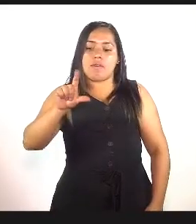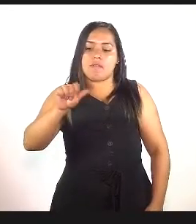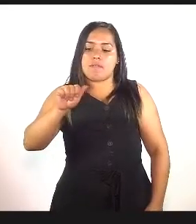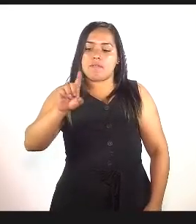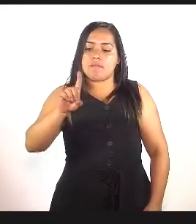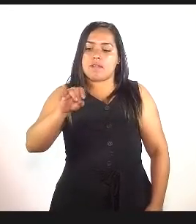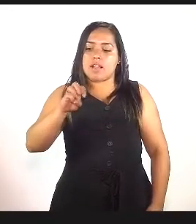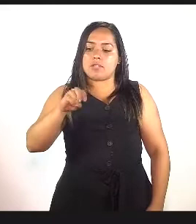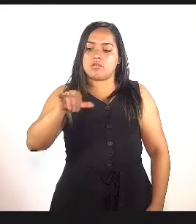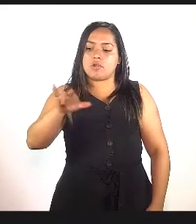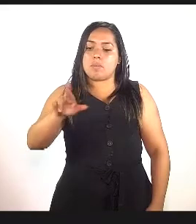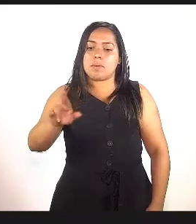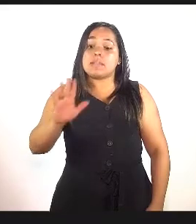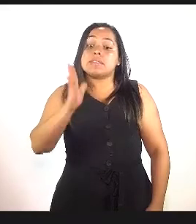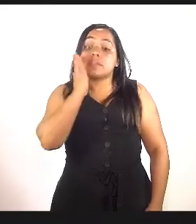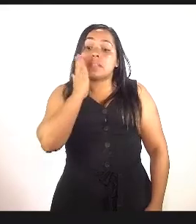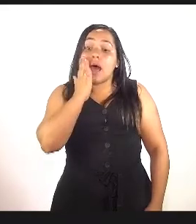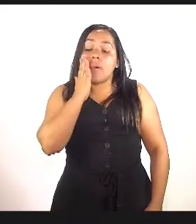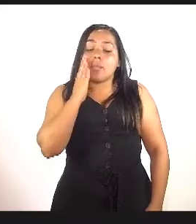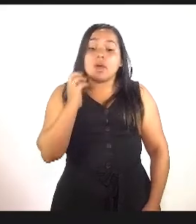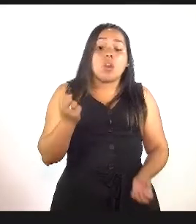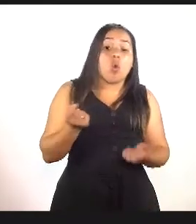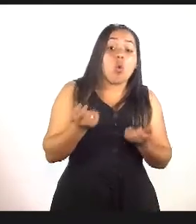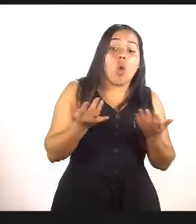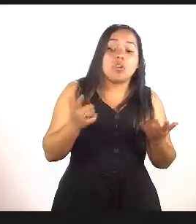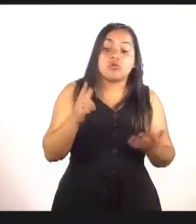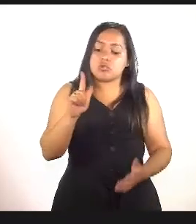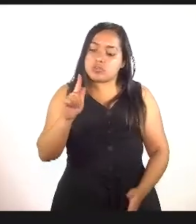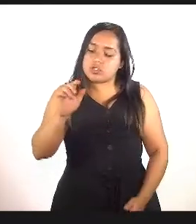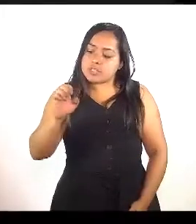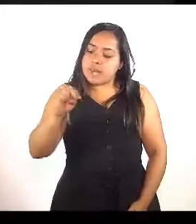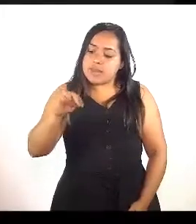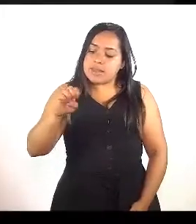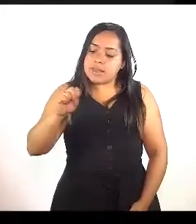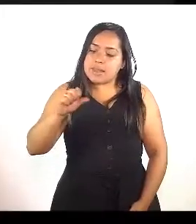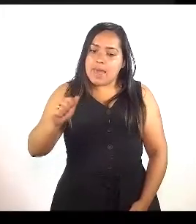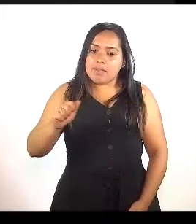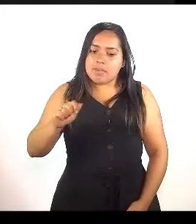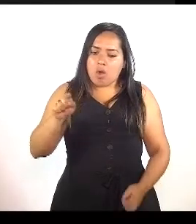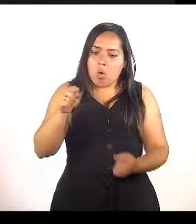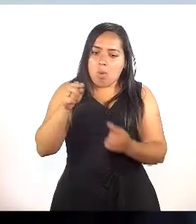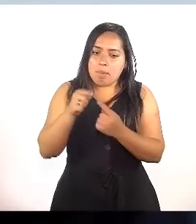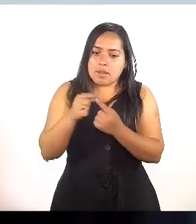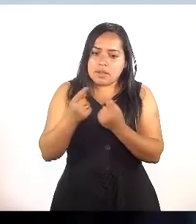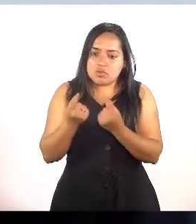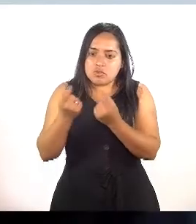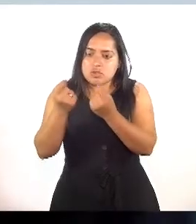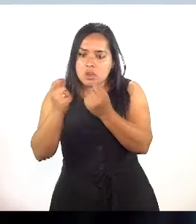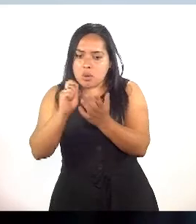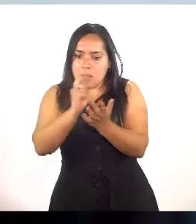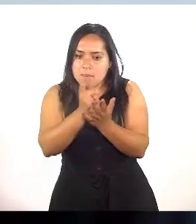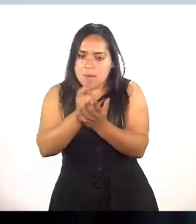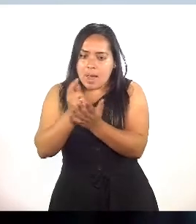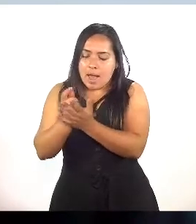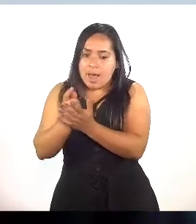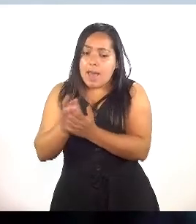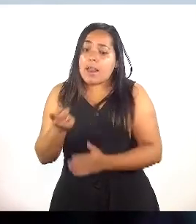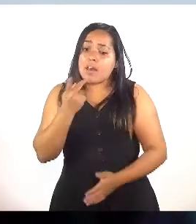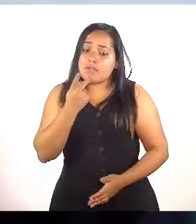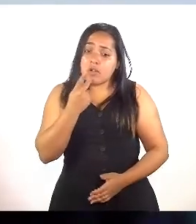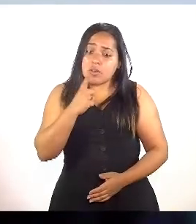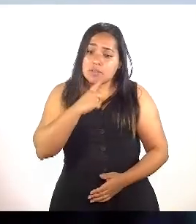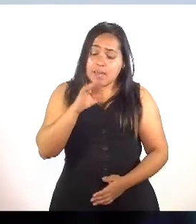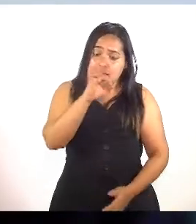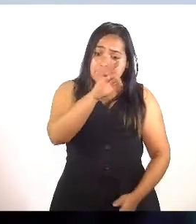qual é a fonte de custeio da AGENERSA? É a taxa de regulação dos serviços concedidos.